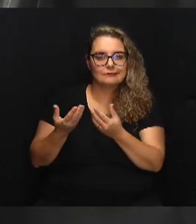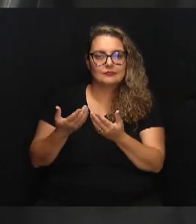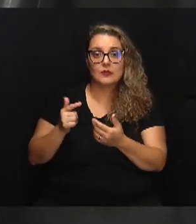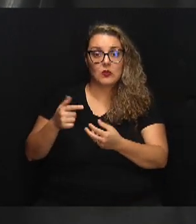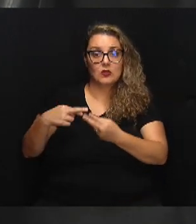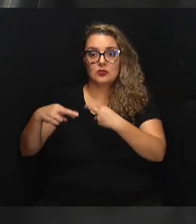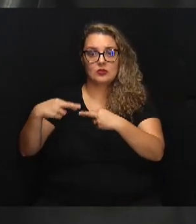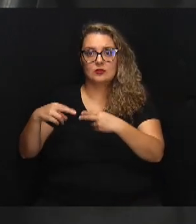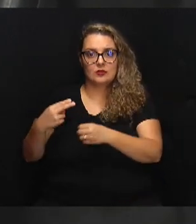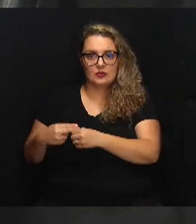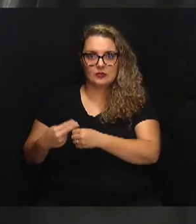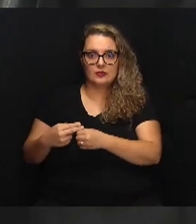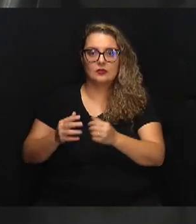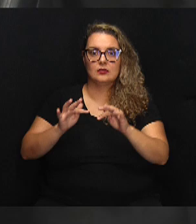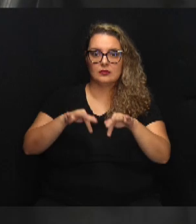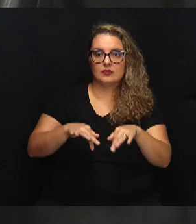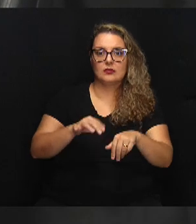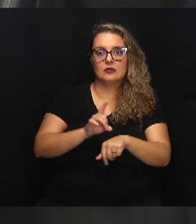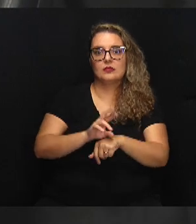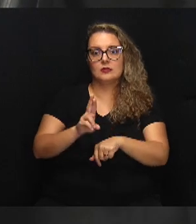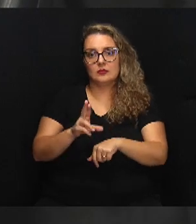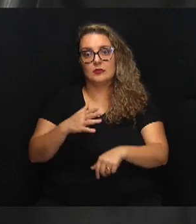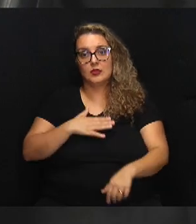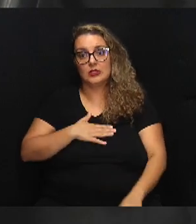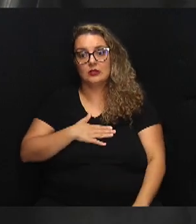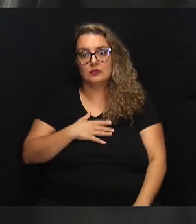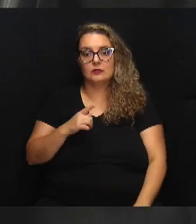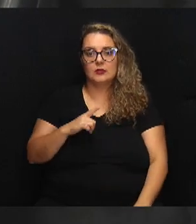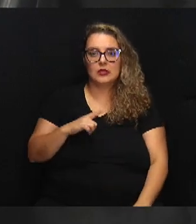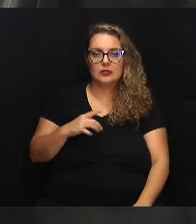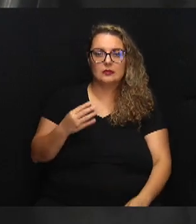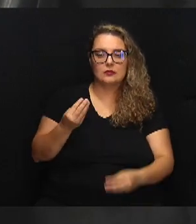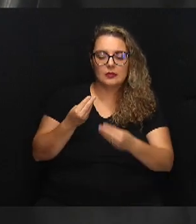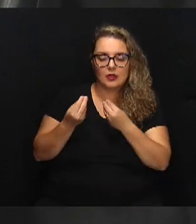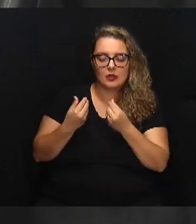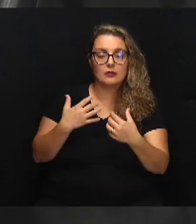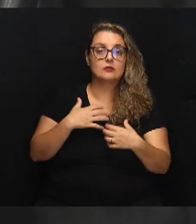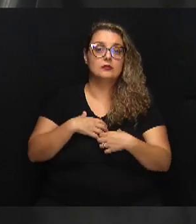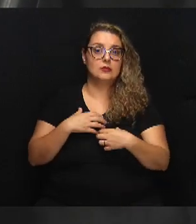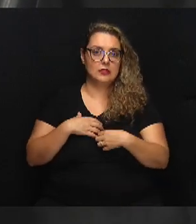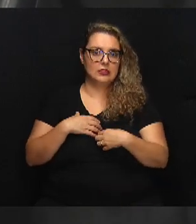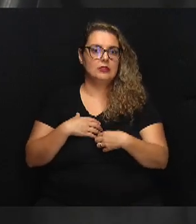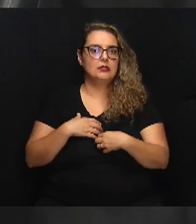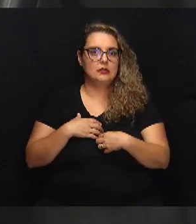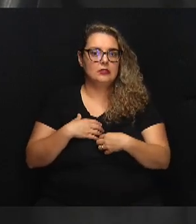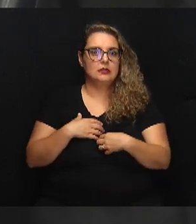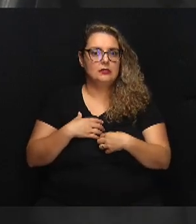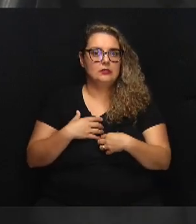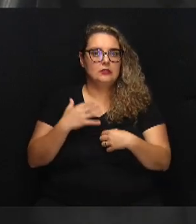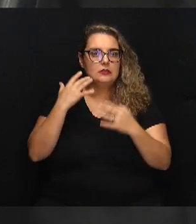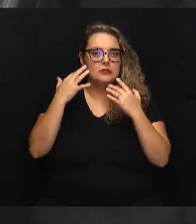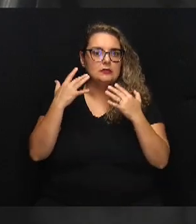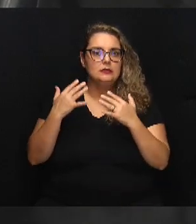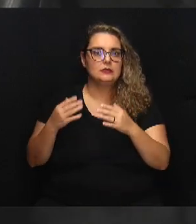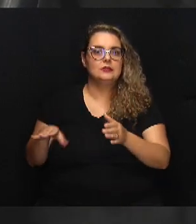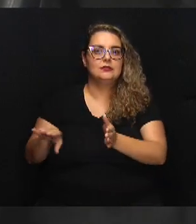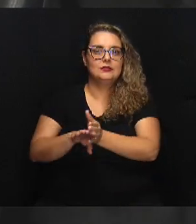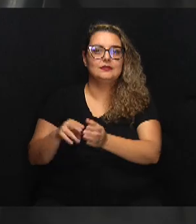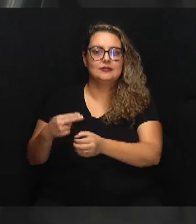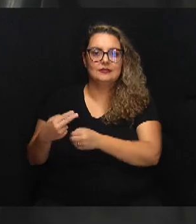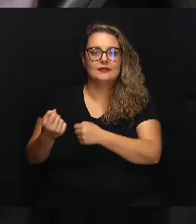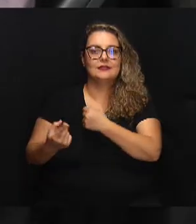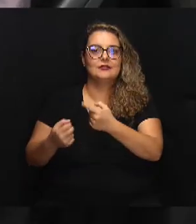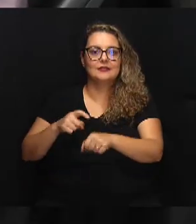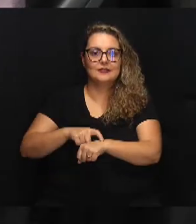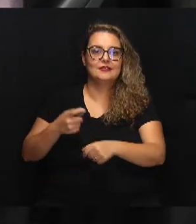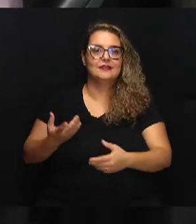com a Unicamp, estava terminando meu doutorado ainda, mas eu tinha um sentimento de que eu iria chegar na Unicamp em algum momento da minha